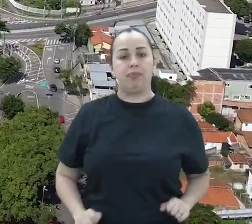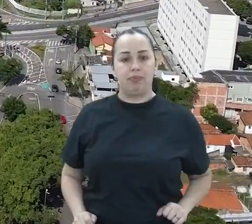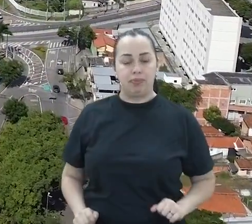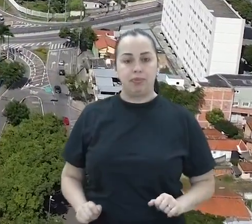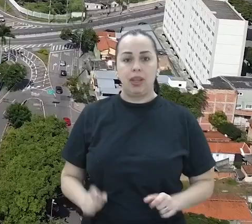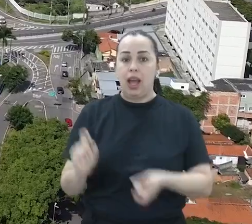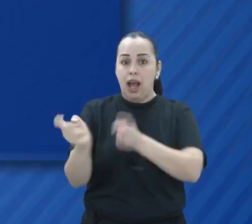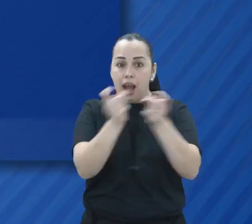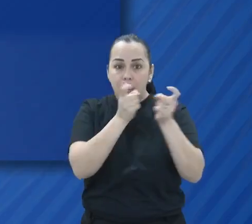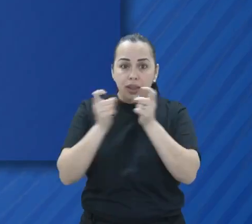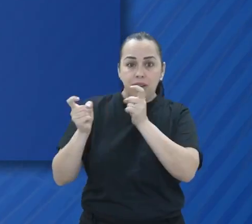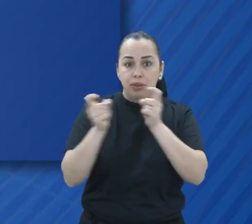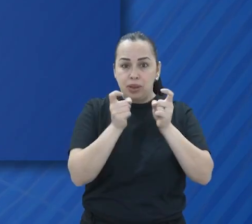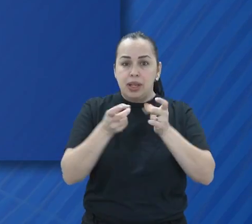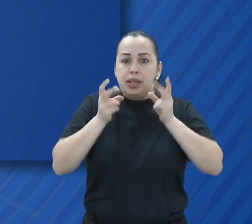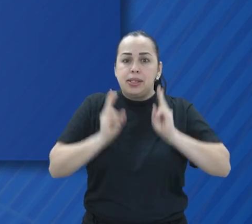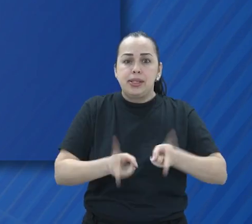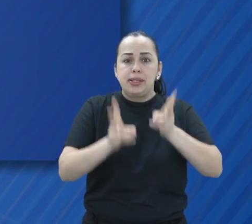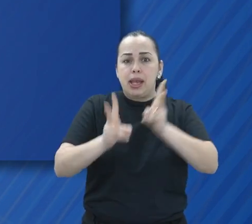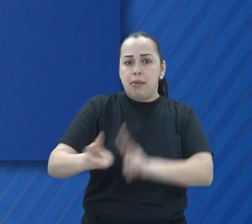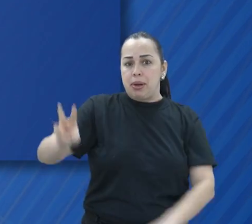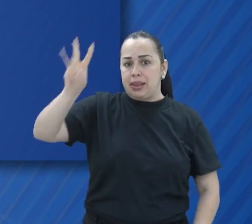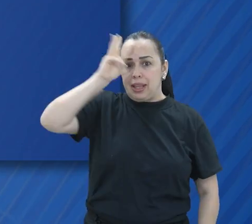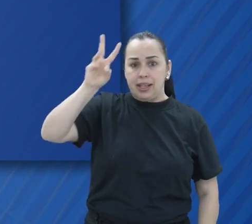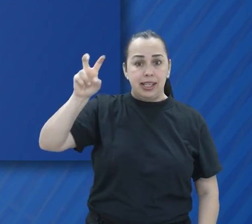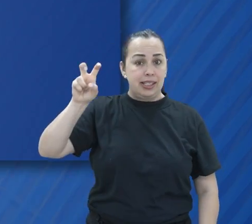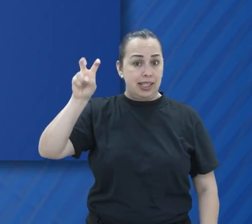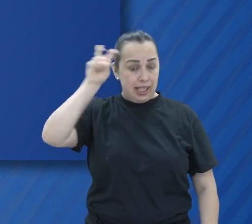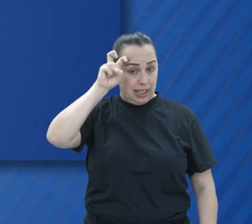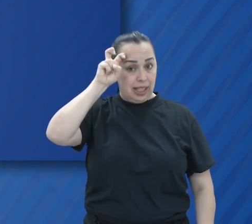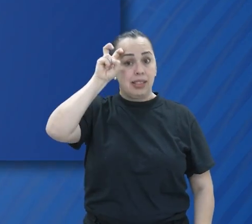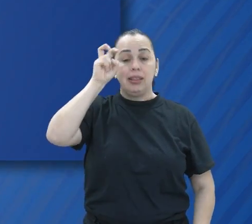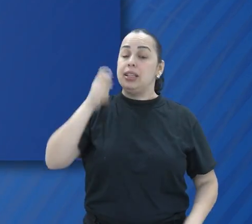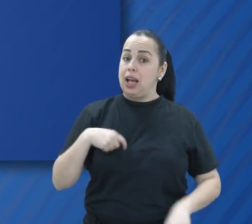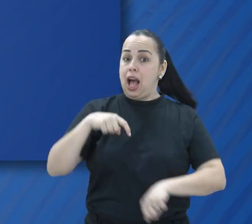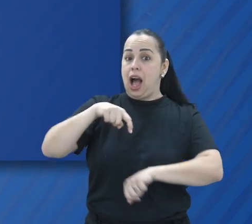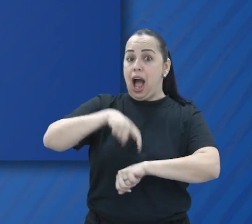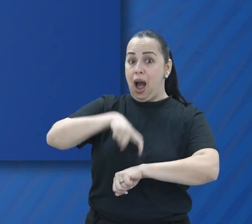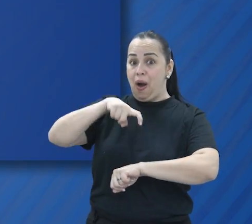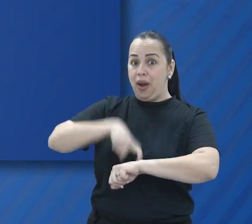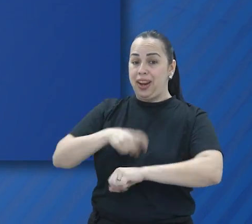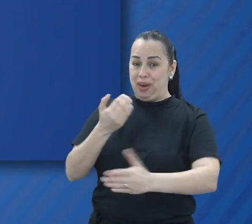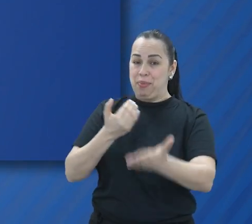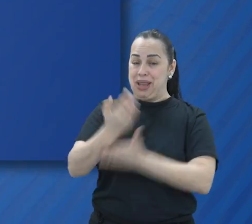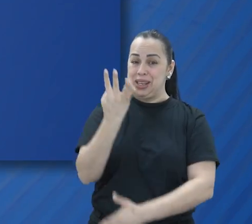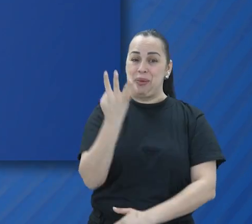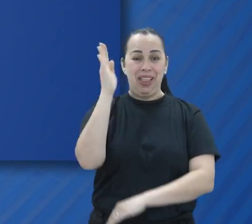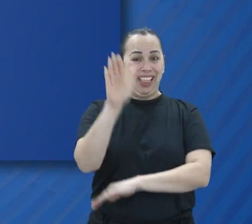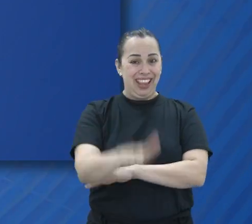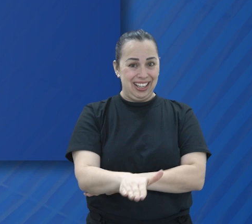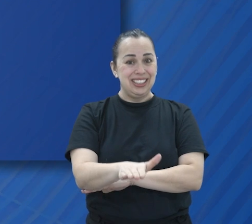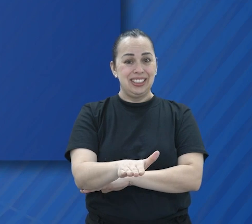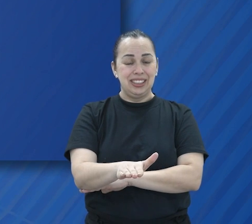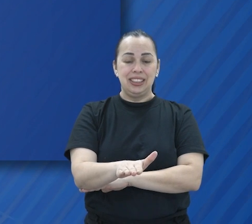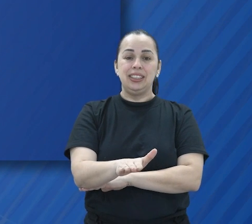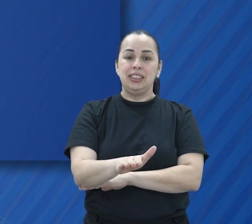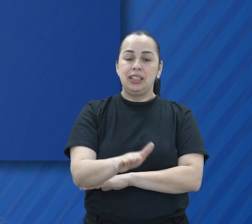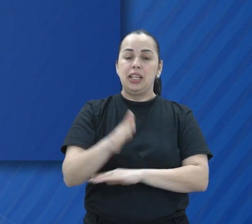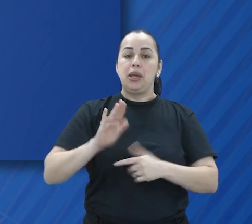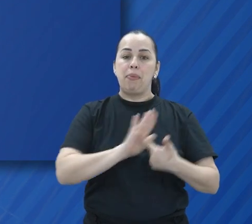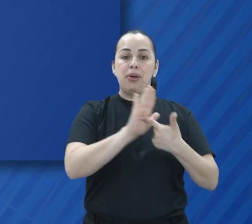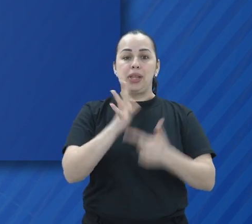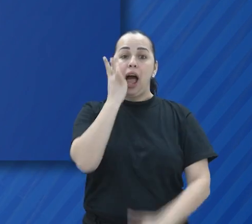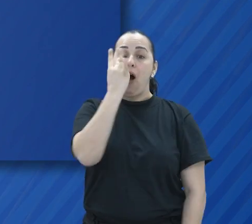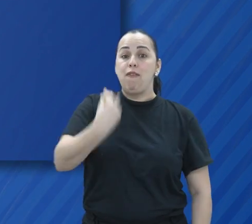de investimentos. As sessões de Câmara são realizadas todas as terças e quintas, a partir das